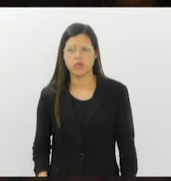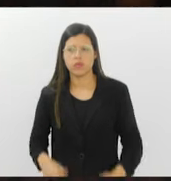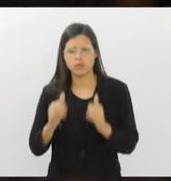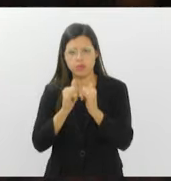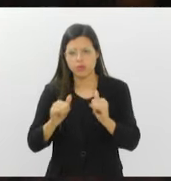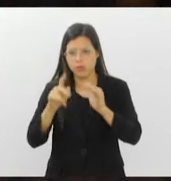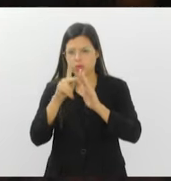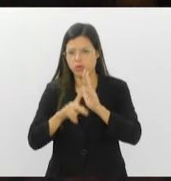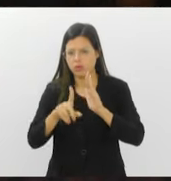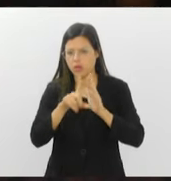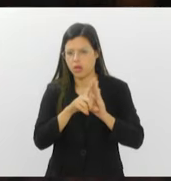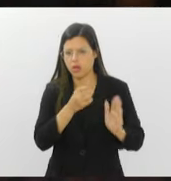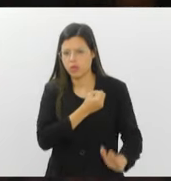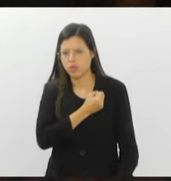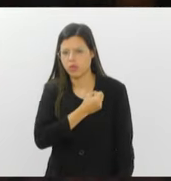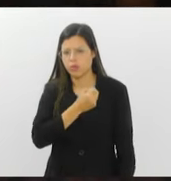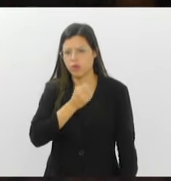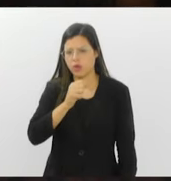Anuncio projeto de lei número